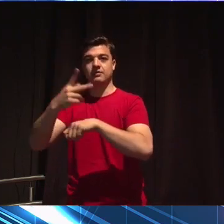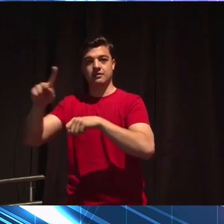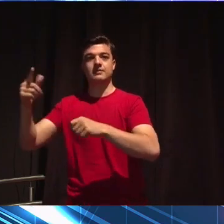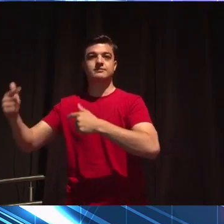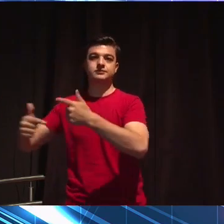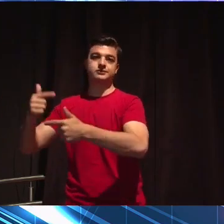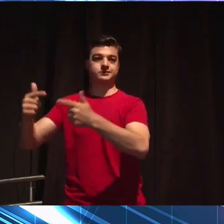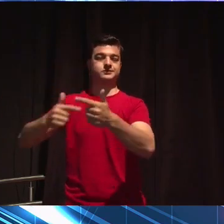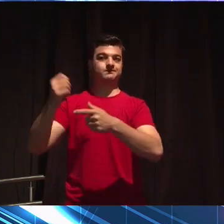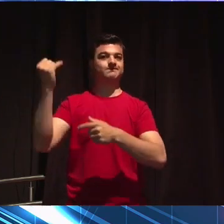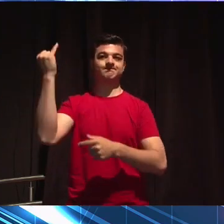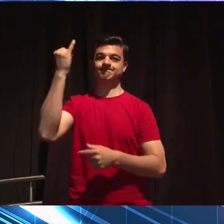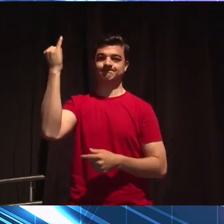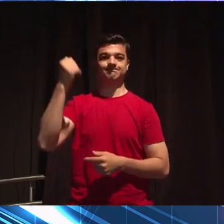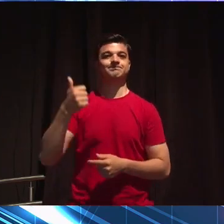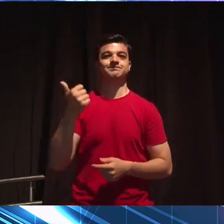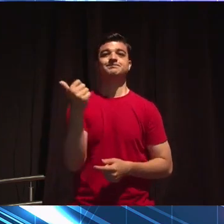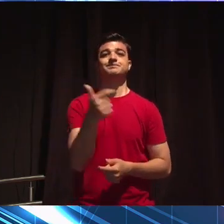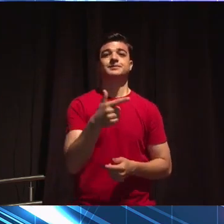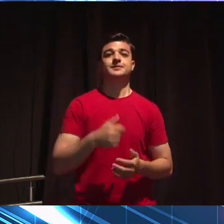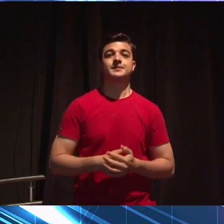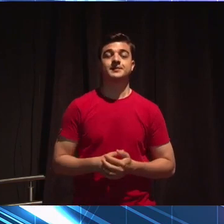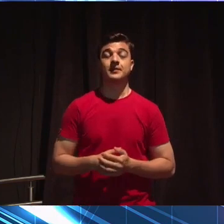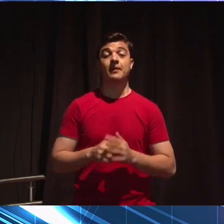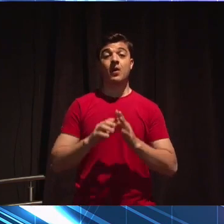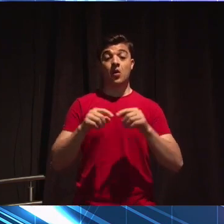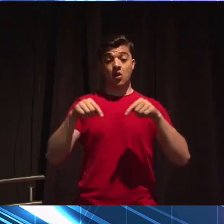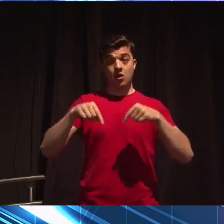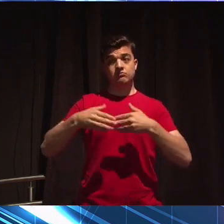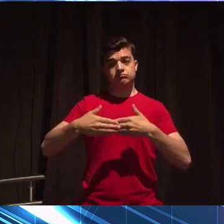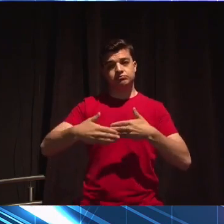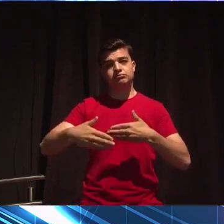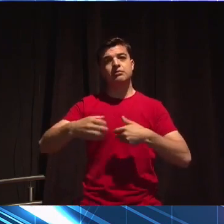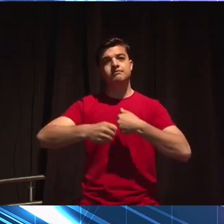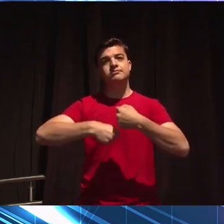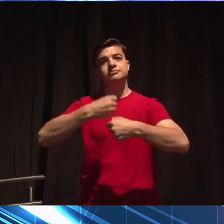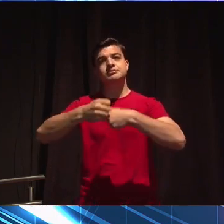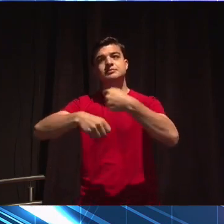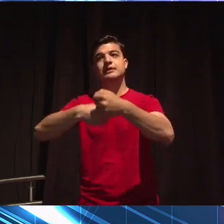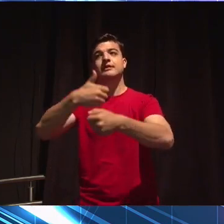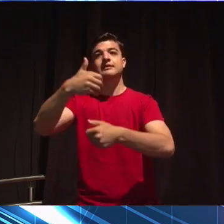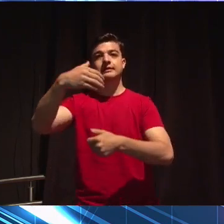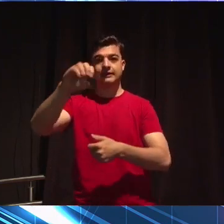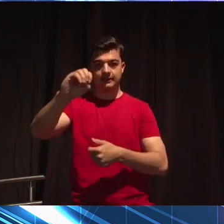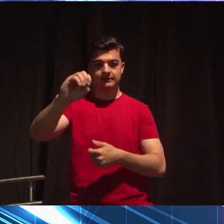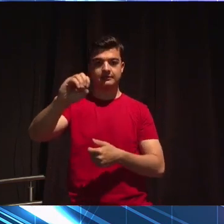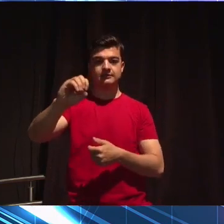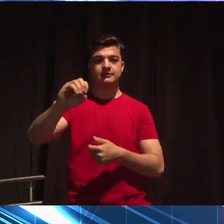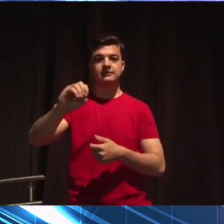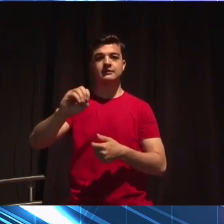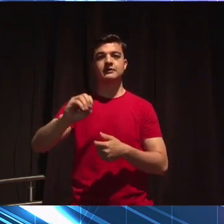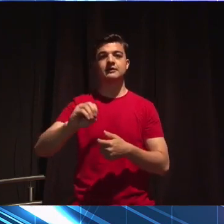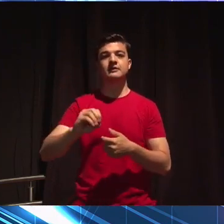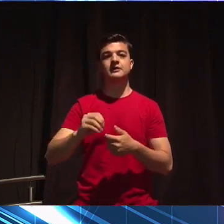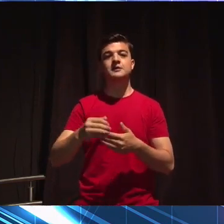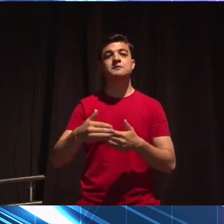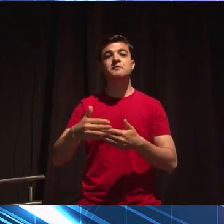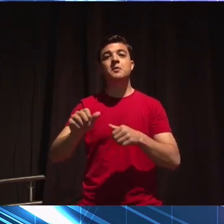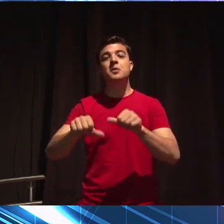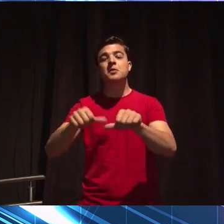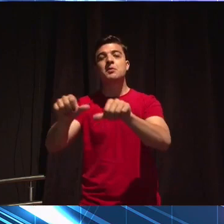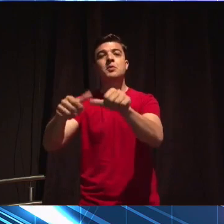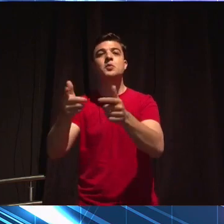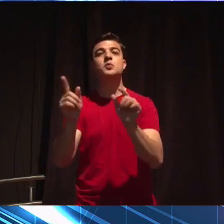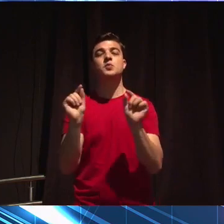muda nos próximos 10 anos? O que a gente tem que tentar entender e como que a gente pode se preparar, inclusive como gente que está no dia a